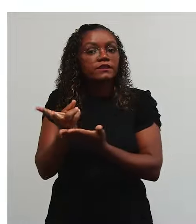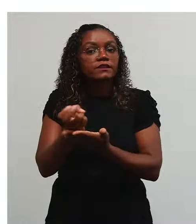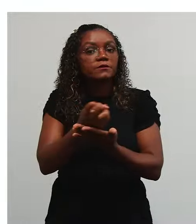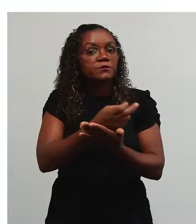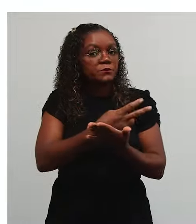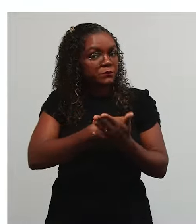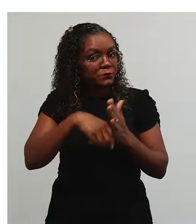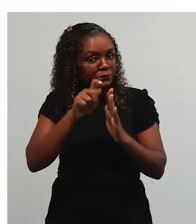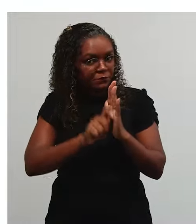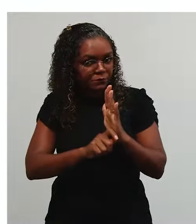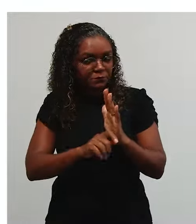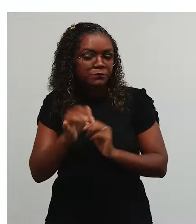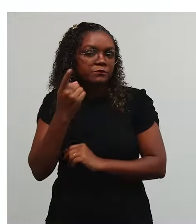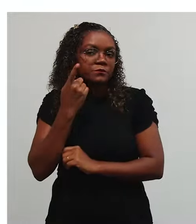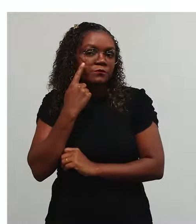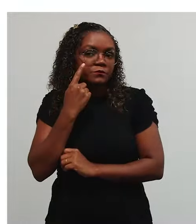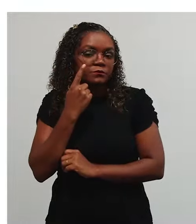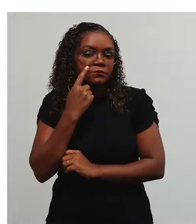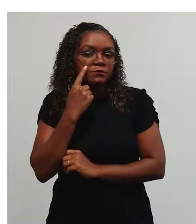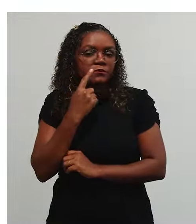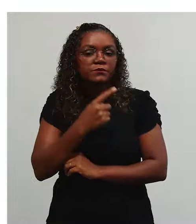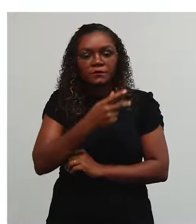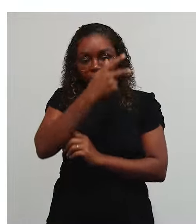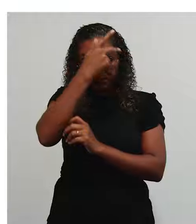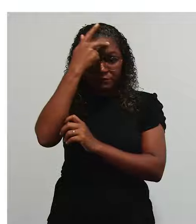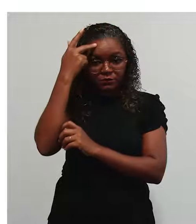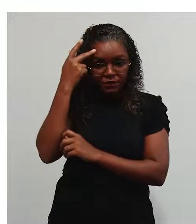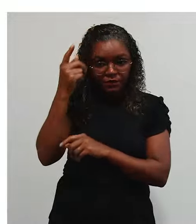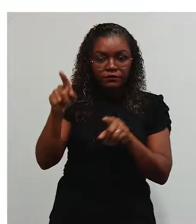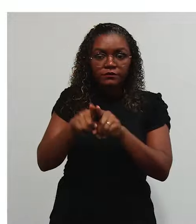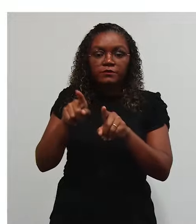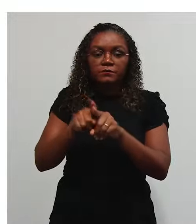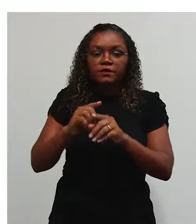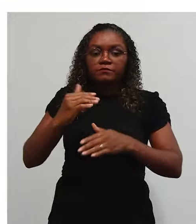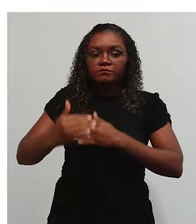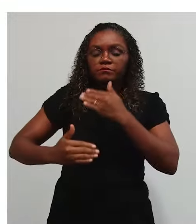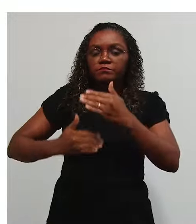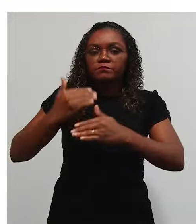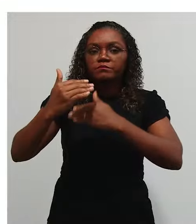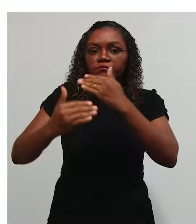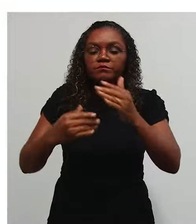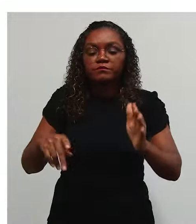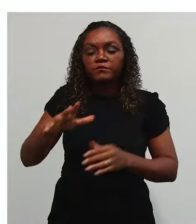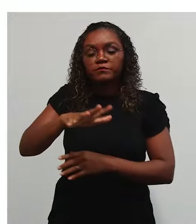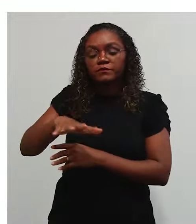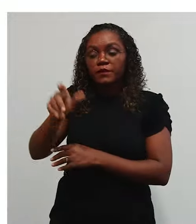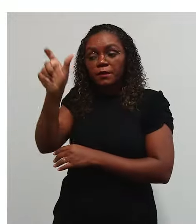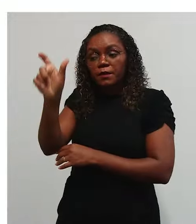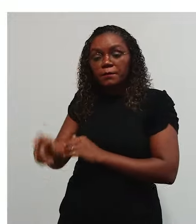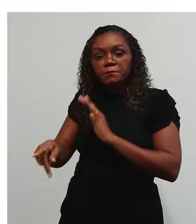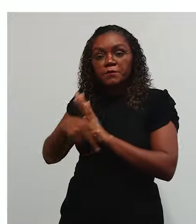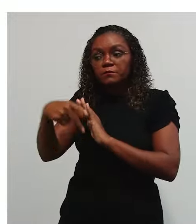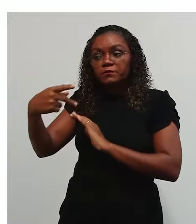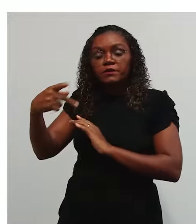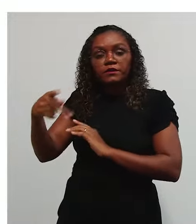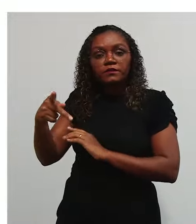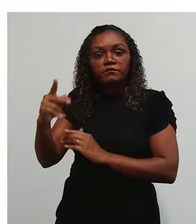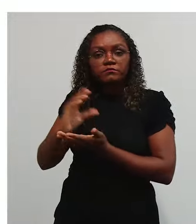tá os impostos terão caráter pessoal e serão graduados segundo a capacidade econômica do